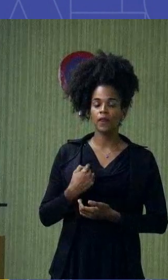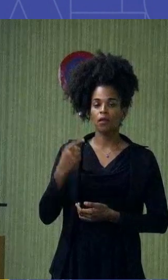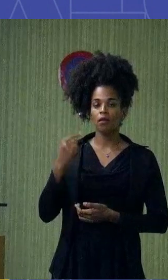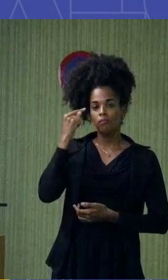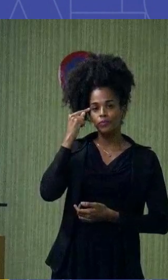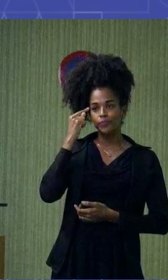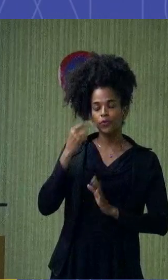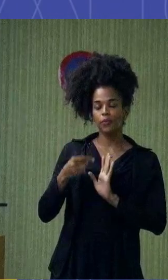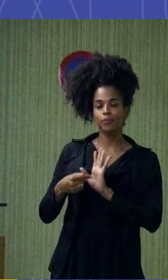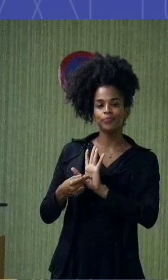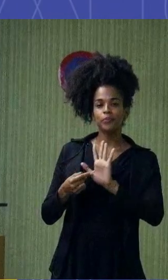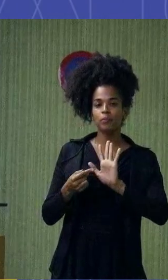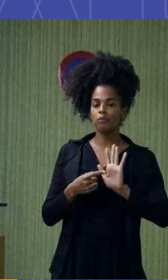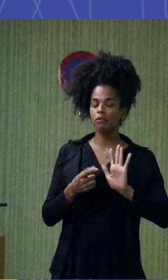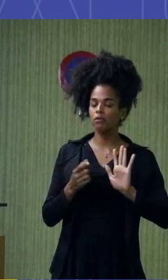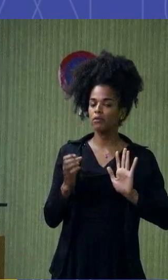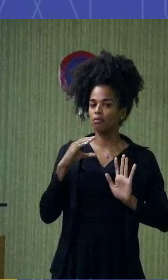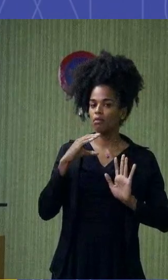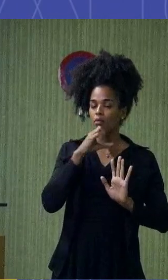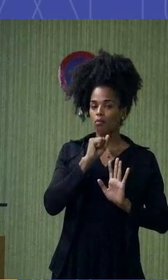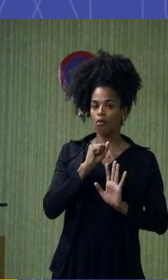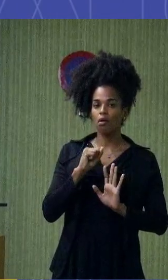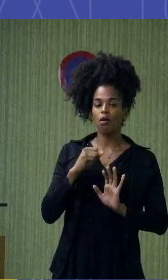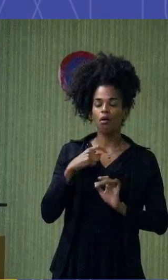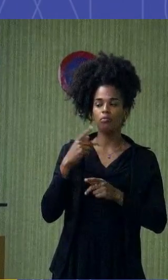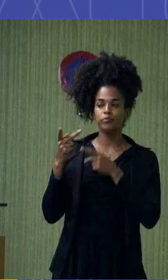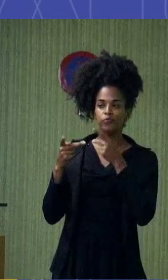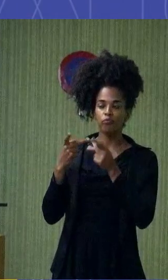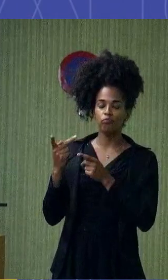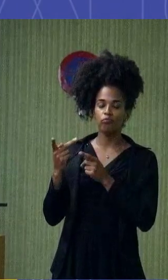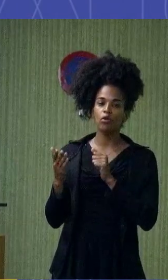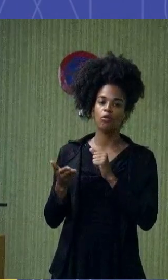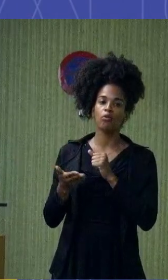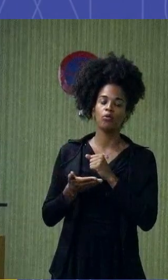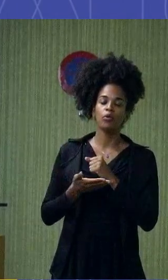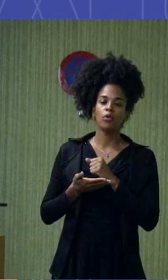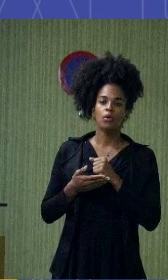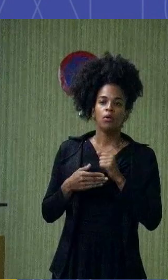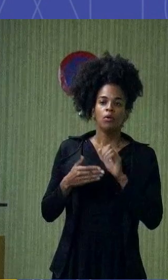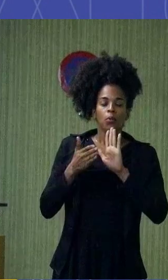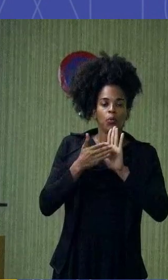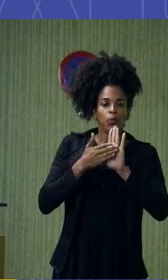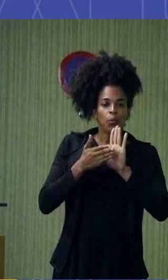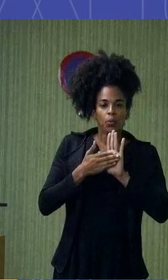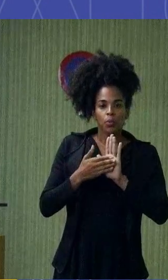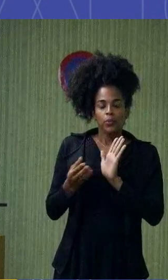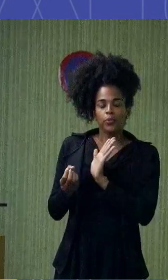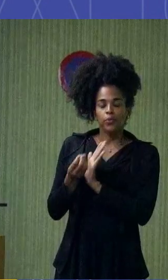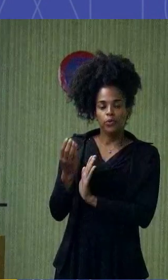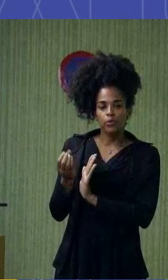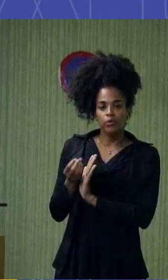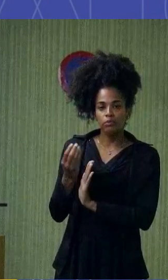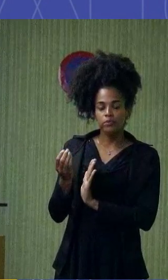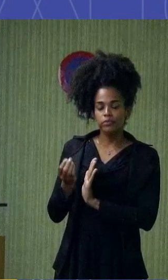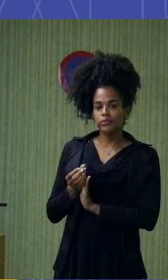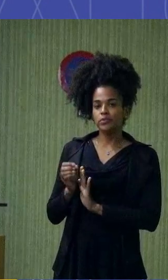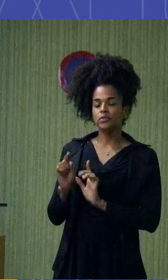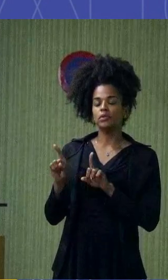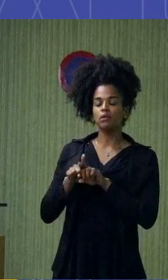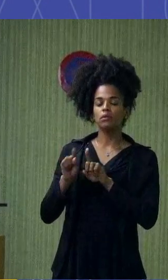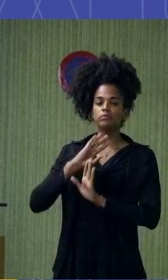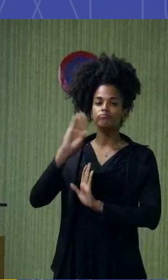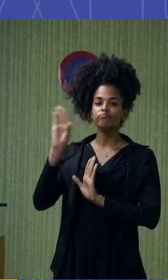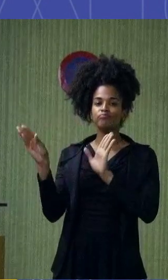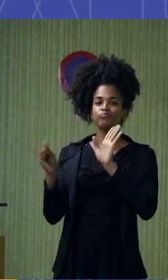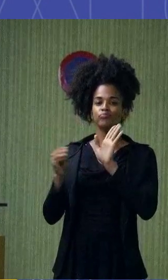pouquinho rapidamente para vocês falar um pouco sobre o processo de elaboração desse novo pne do conteúdo propriamente do